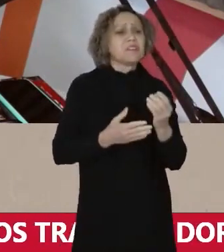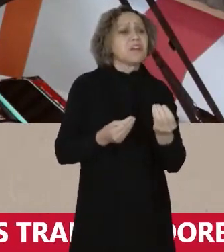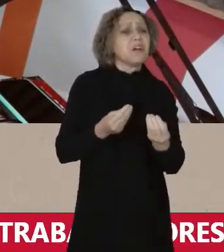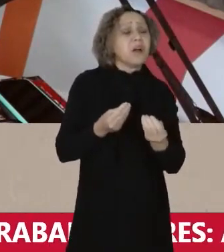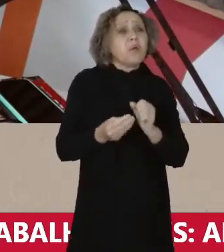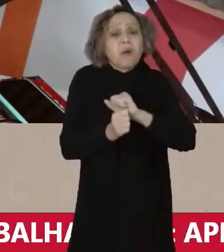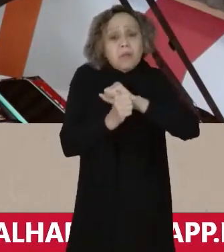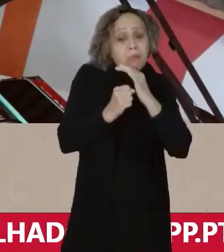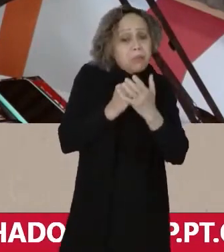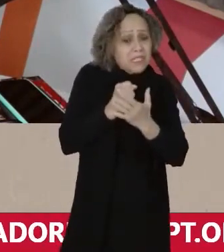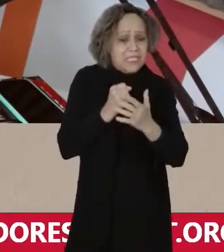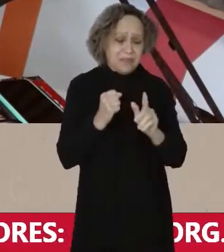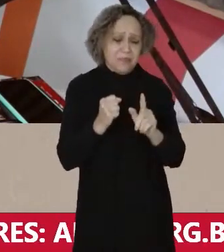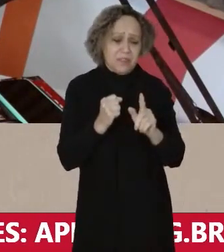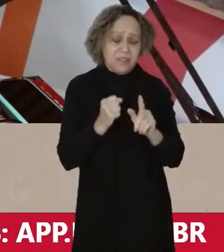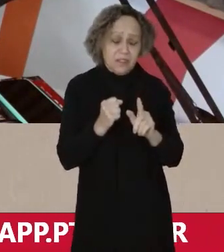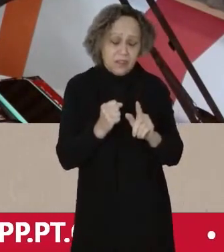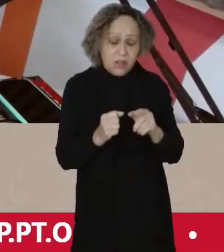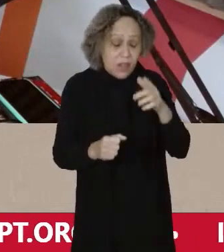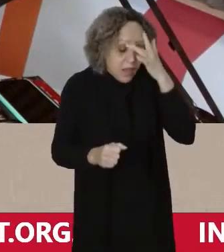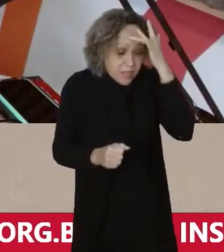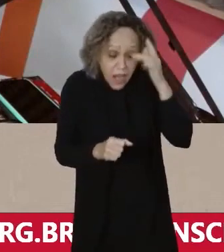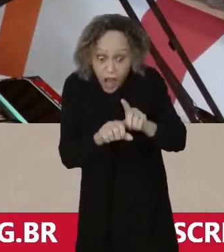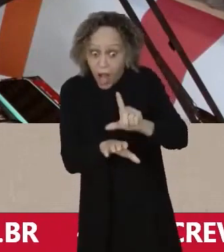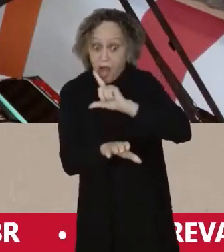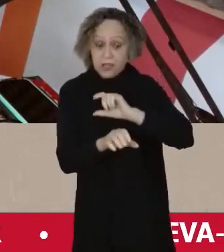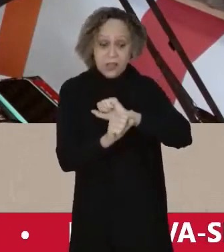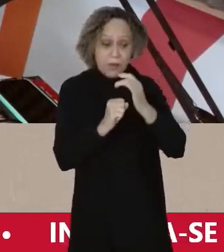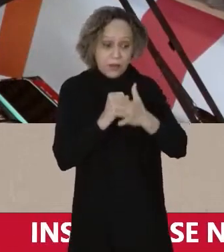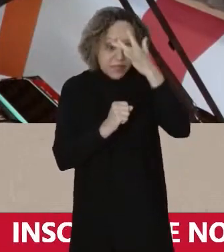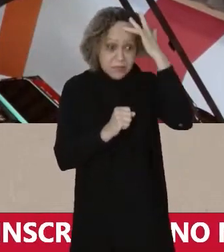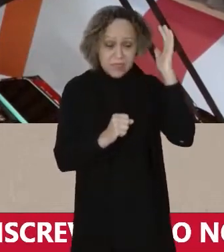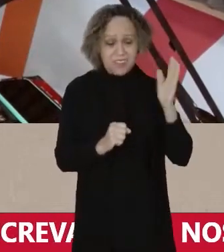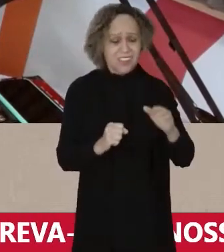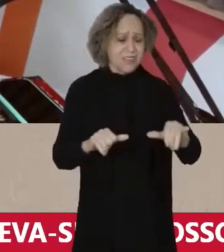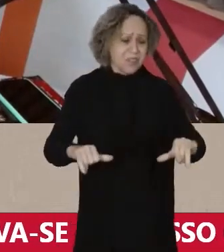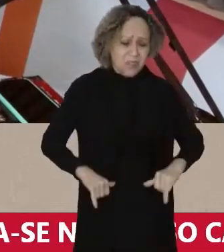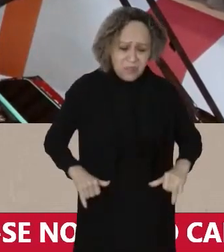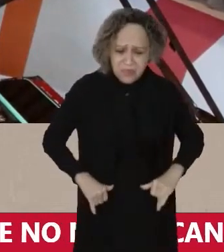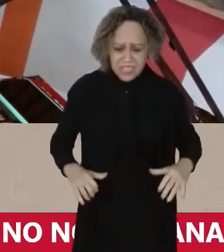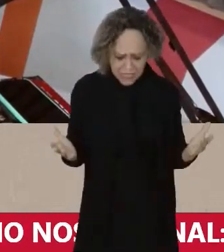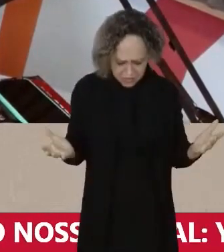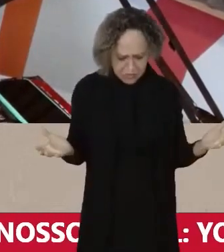no pescoço, sem ar, precisando de um abano. Vem a pandemia,